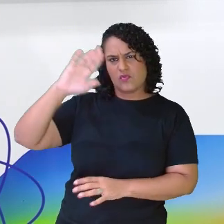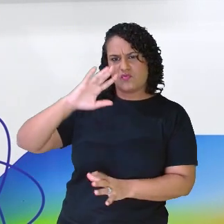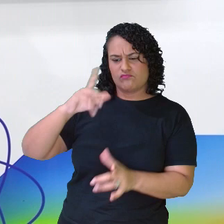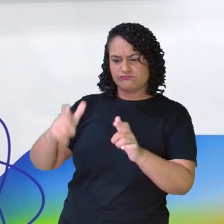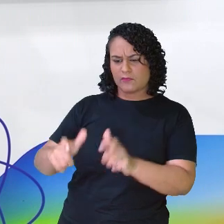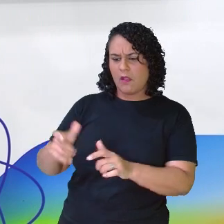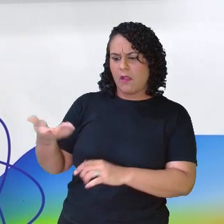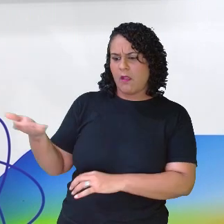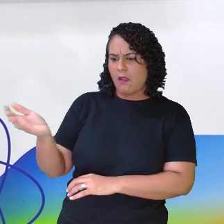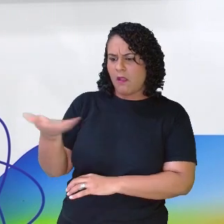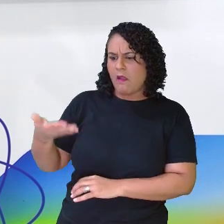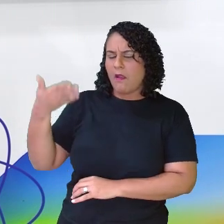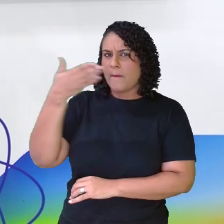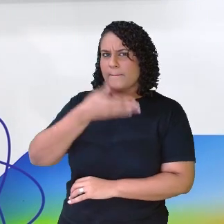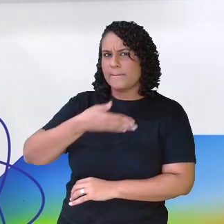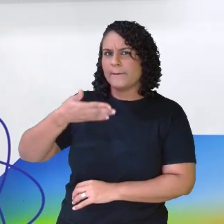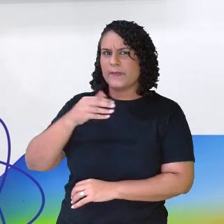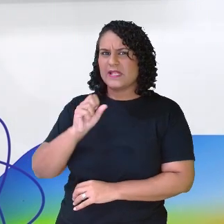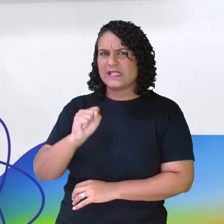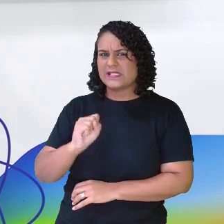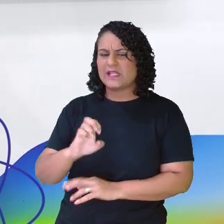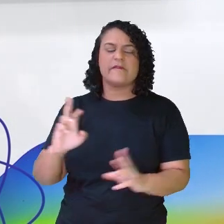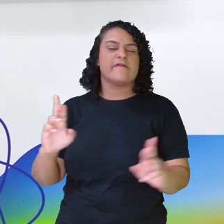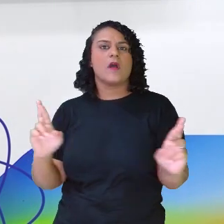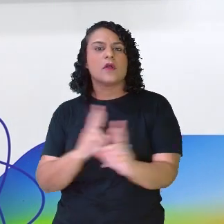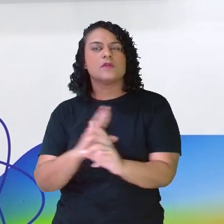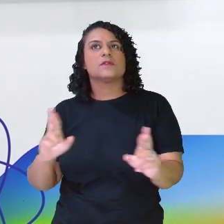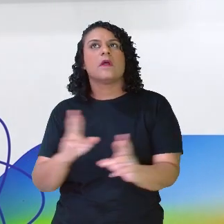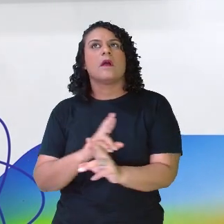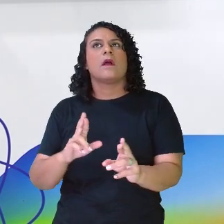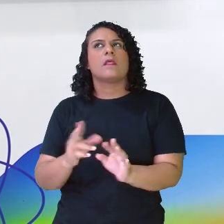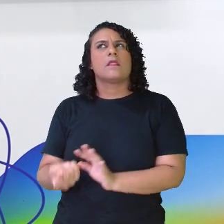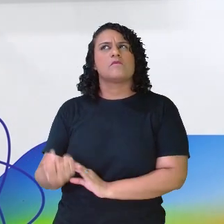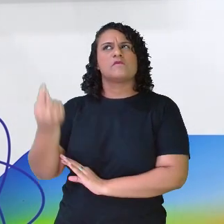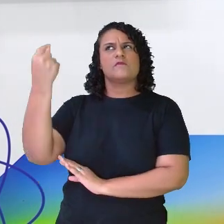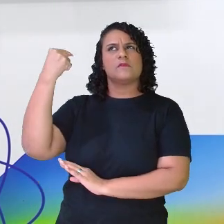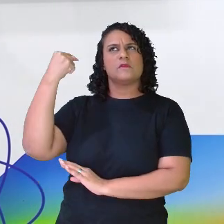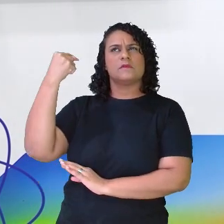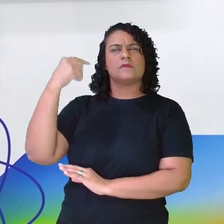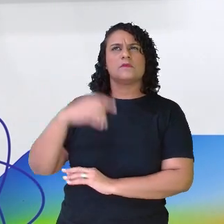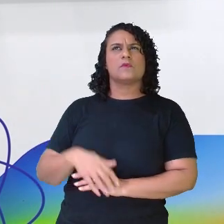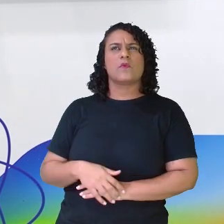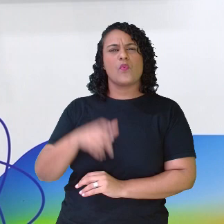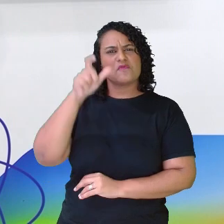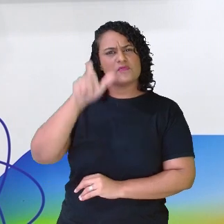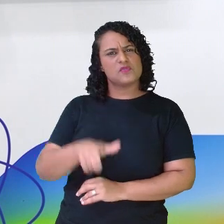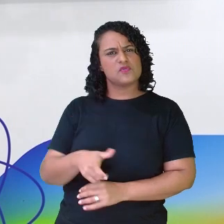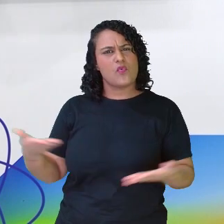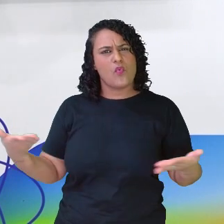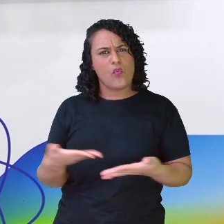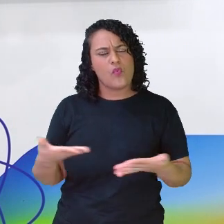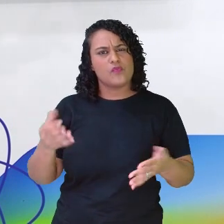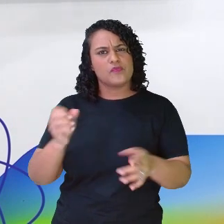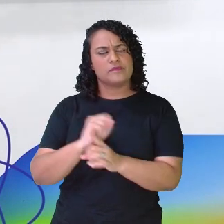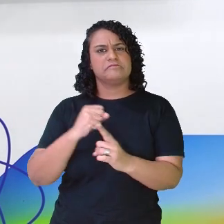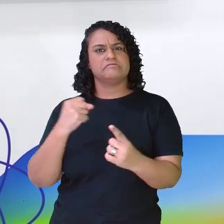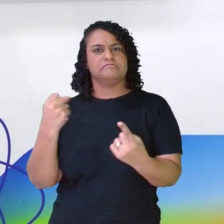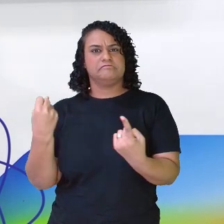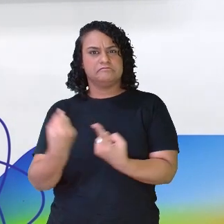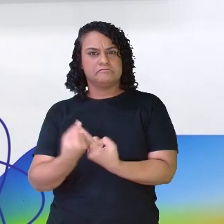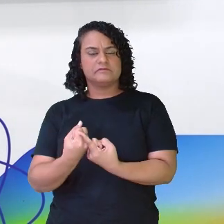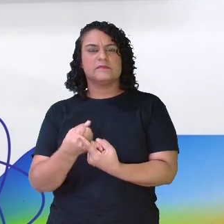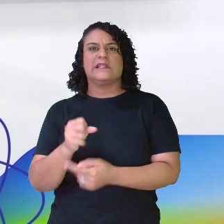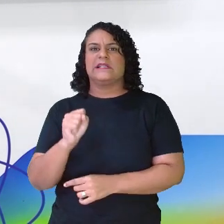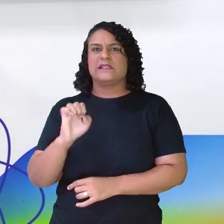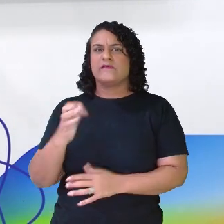gente fosse relacionar o senhor de engenho da época com as pessoas de hoje, com a sociedade que a gente vive hoje, se a gente fosse fazer